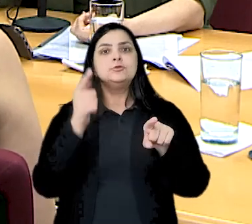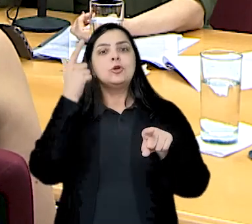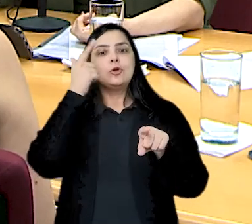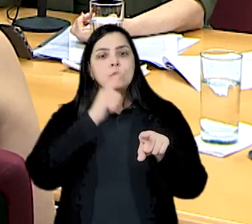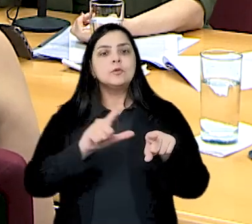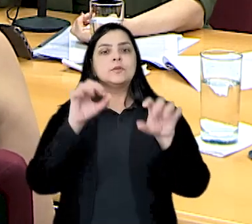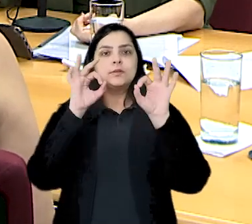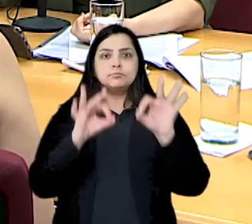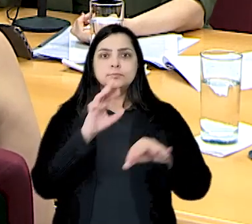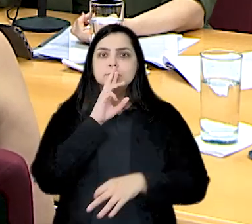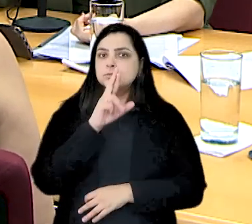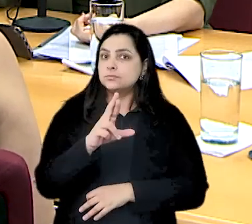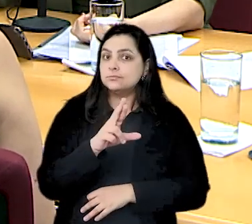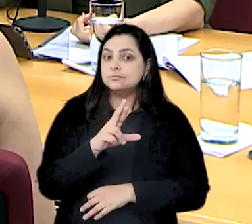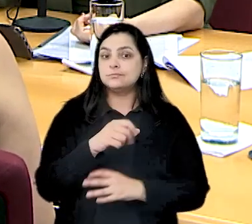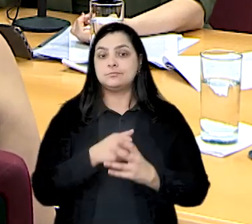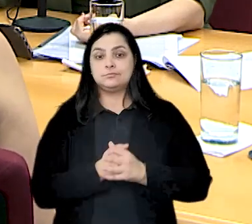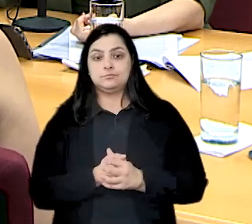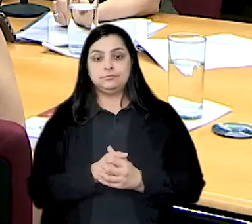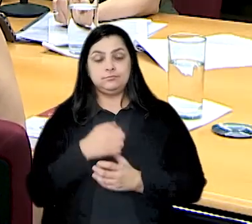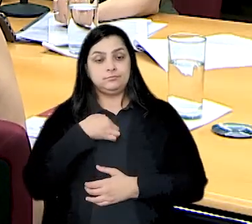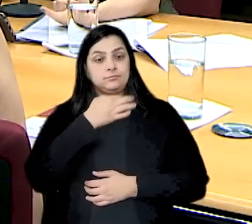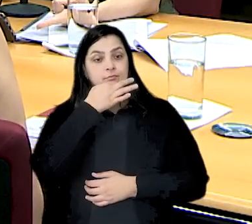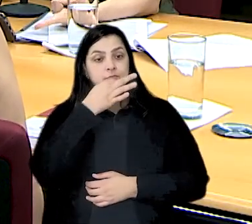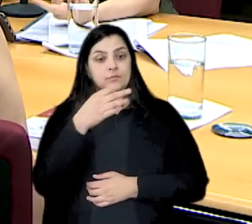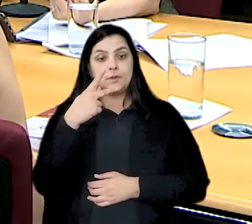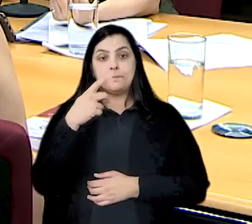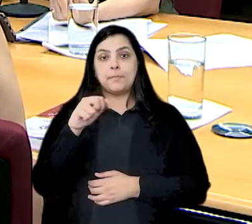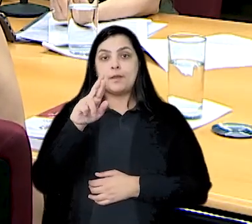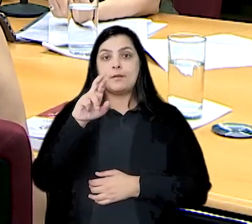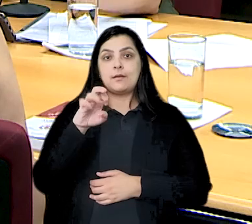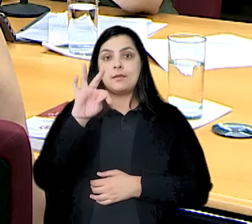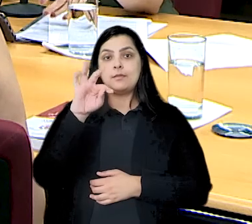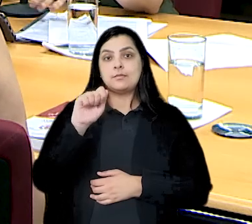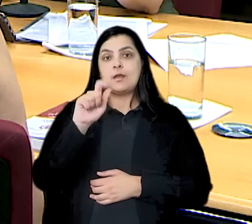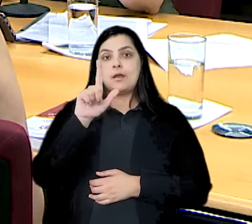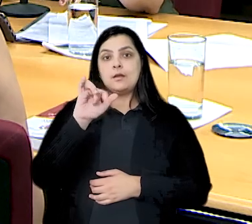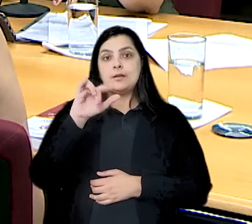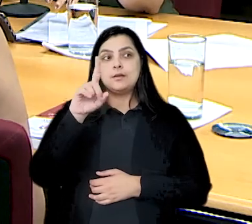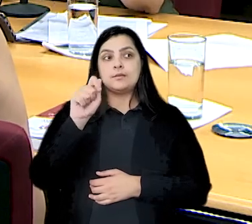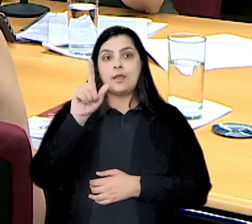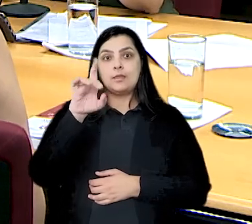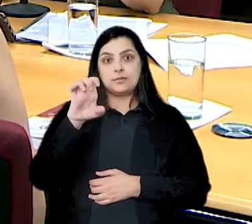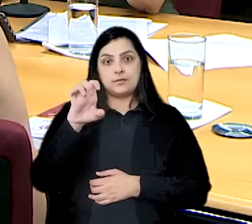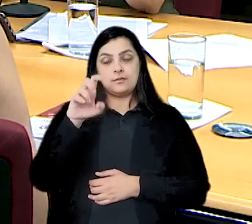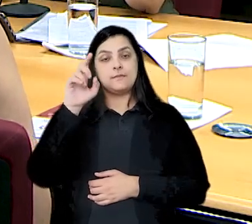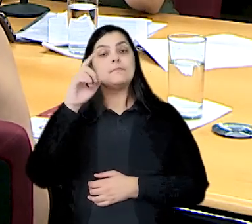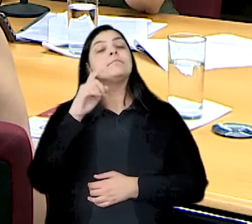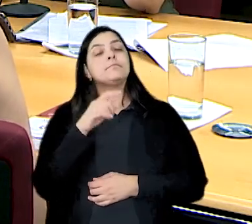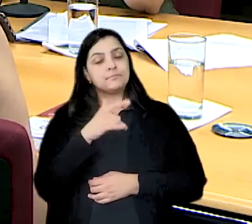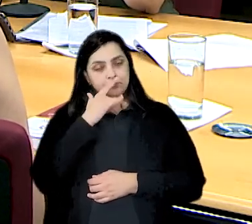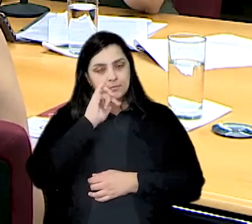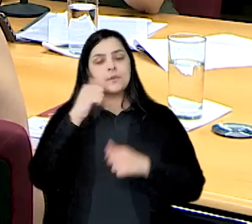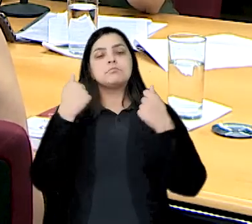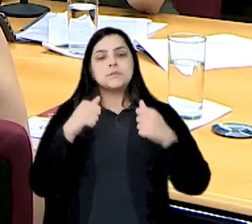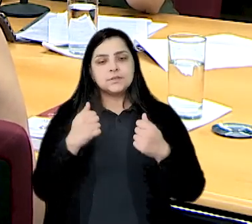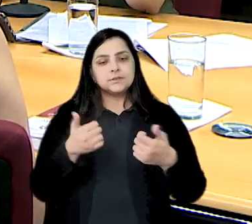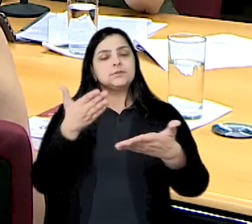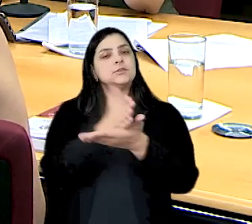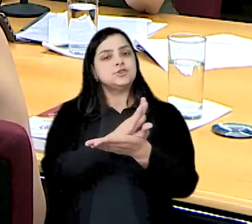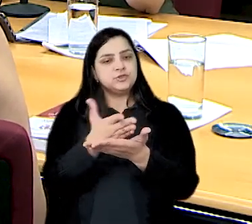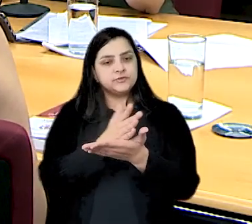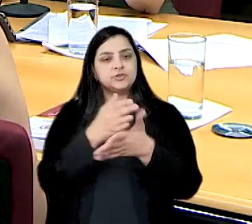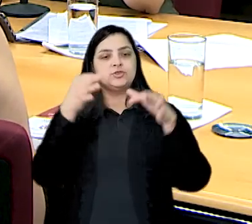que efetivamente houvesse um resultado? Eu acho que o tema da parentalidade ele é essencial, e eu acho que tem que haver sim essa